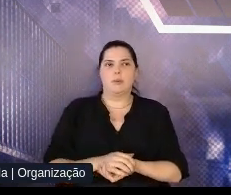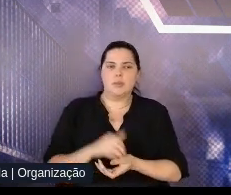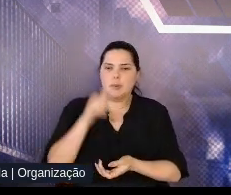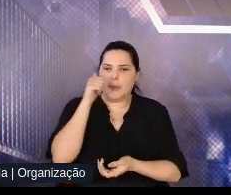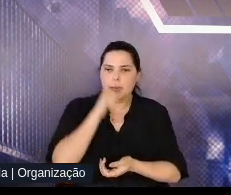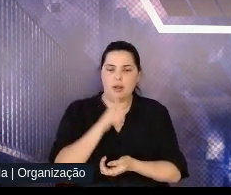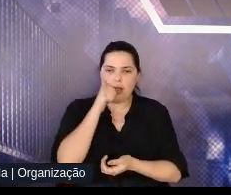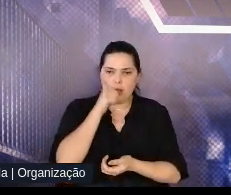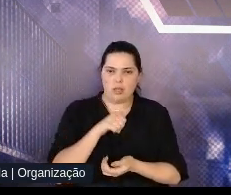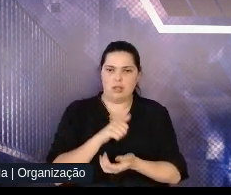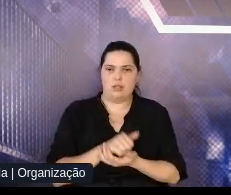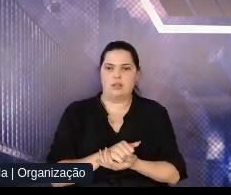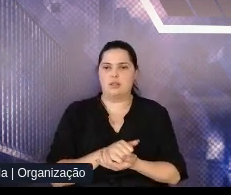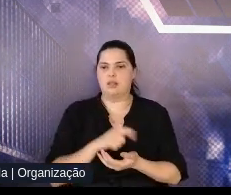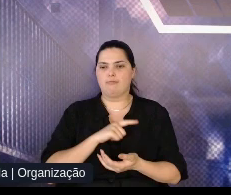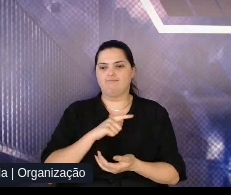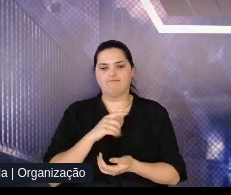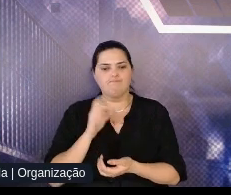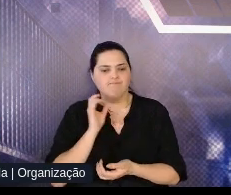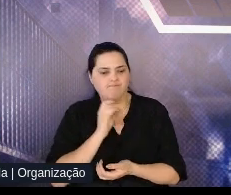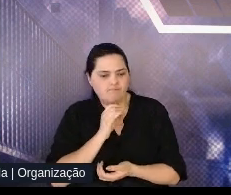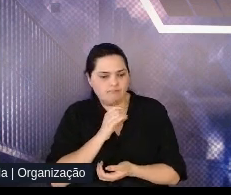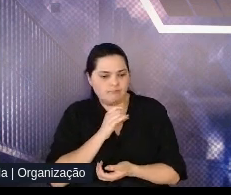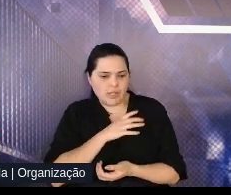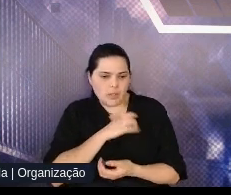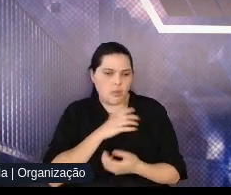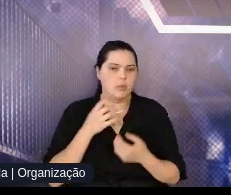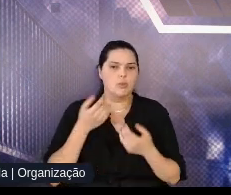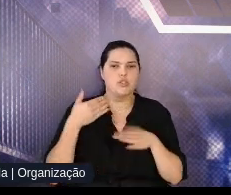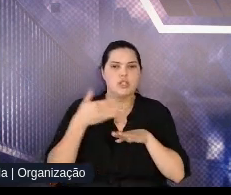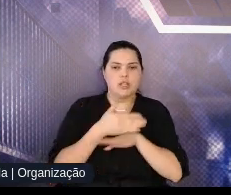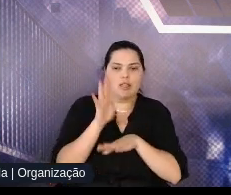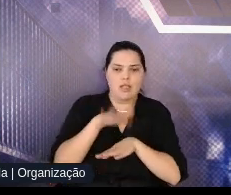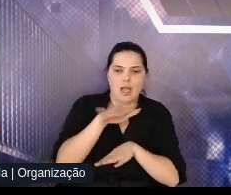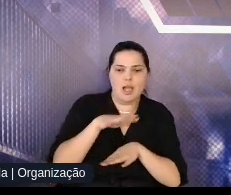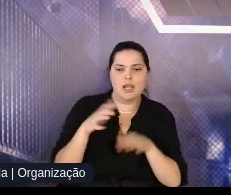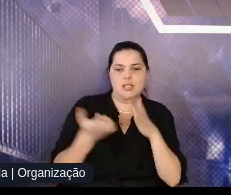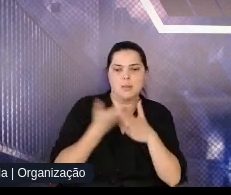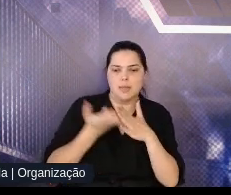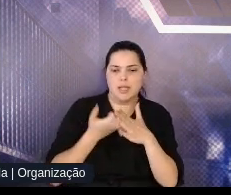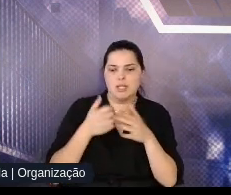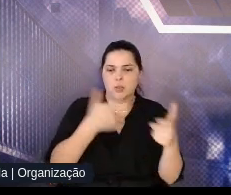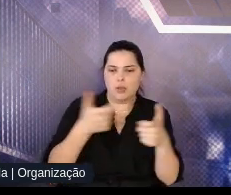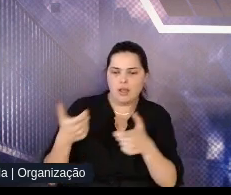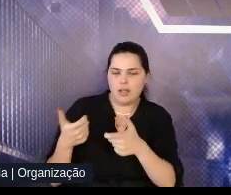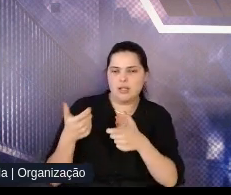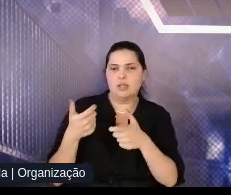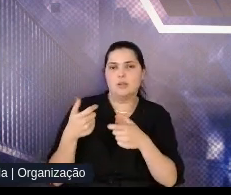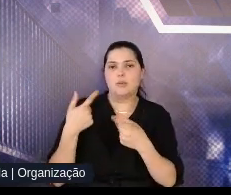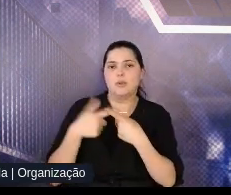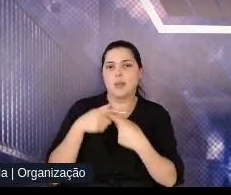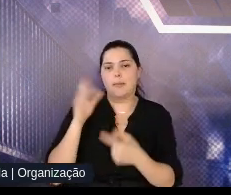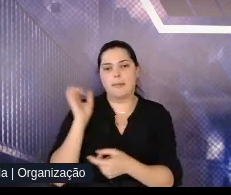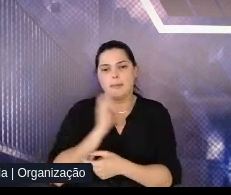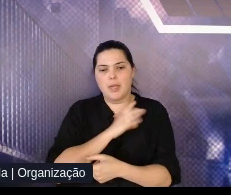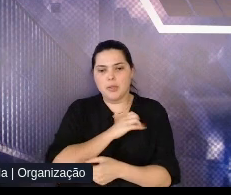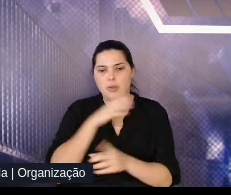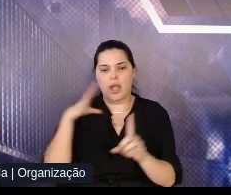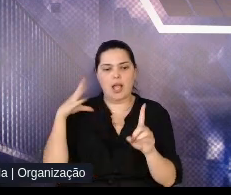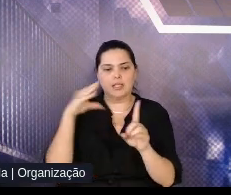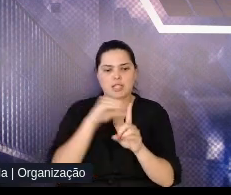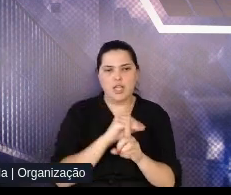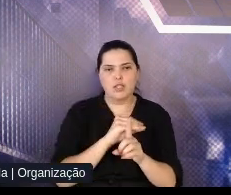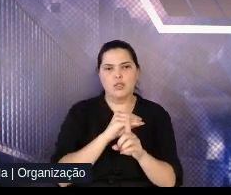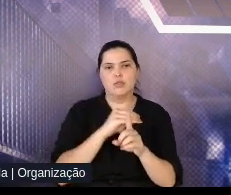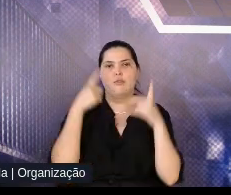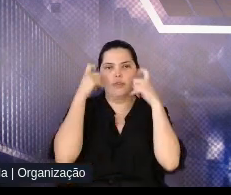mulheres, né, têm receio de entrar em determinadas áreas, determinadas empresas, determinados ambientes, por ter medo do assédio, da